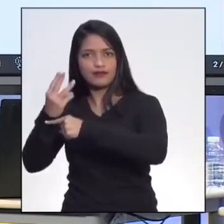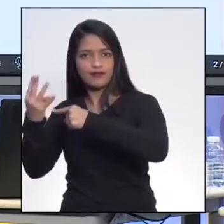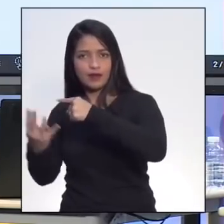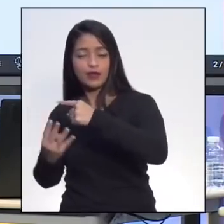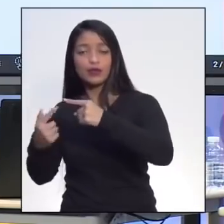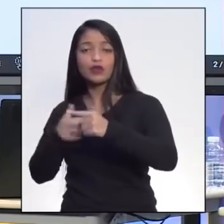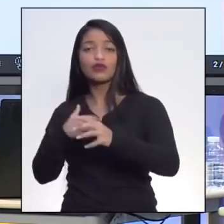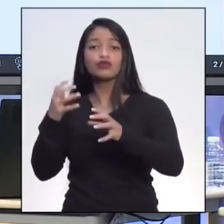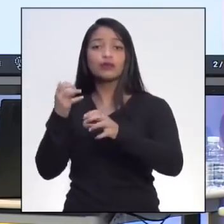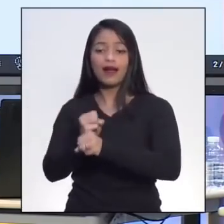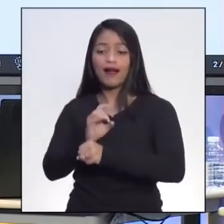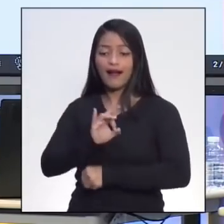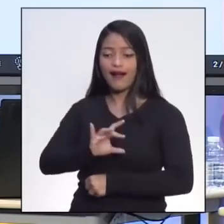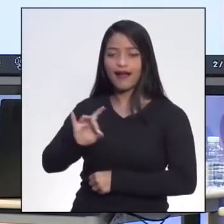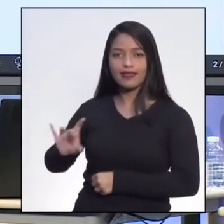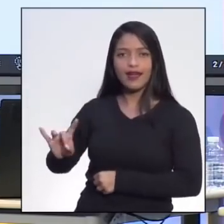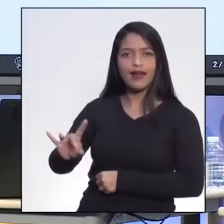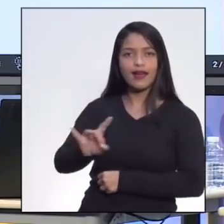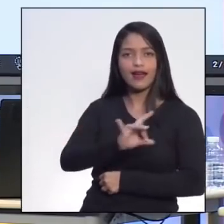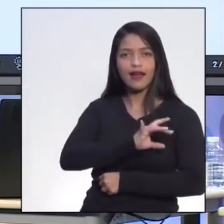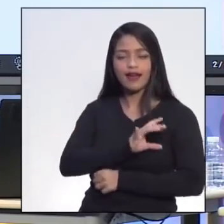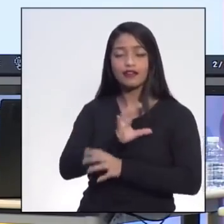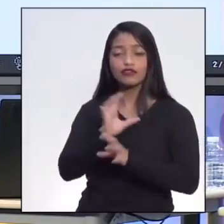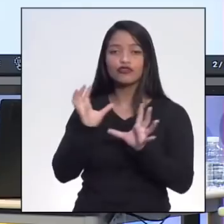eu saber quanto que eu vou gastar no total.